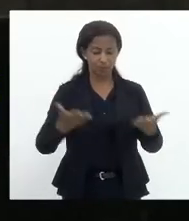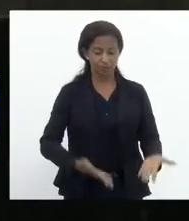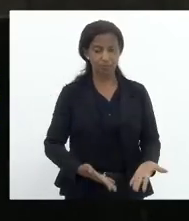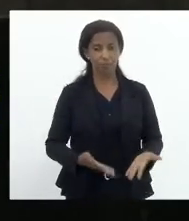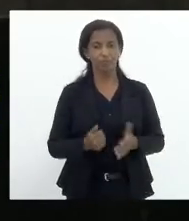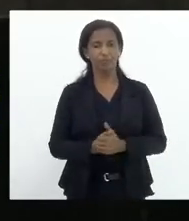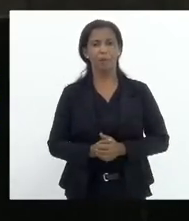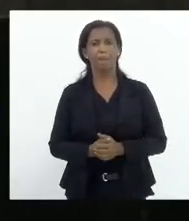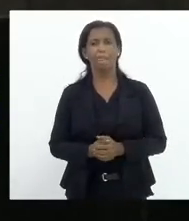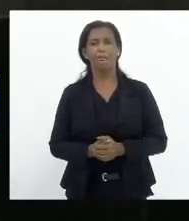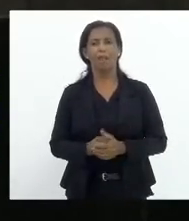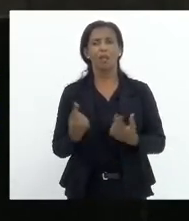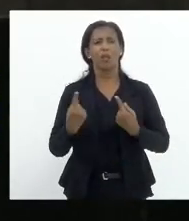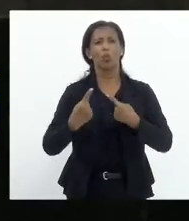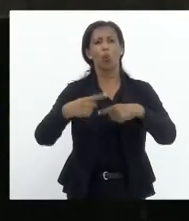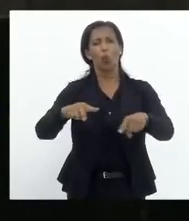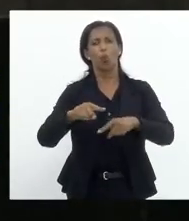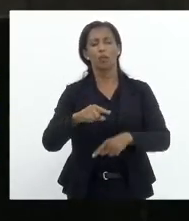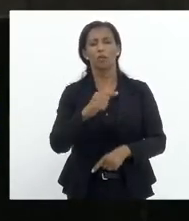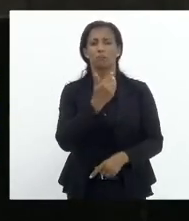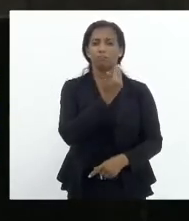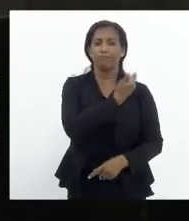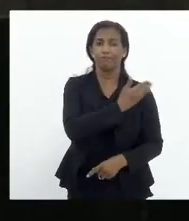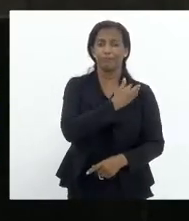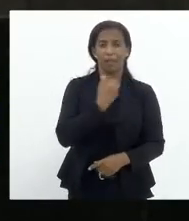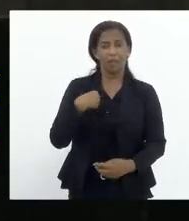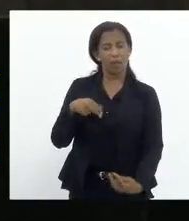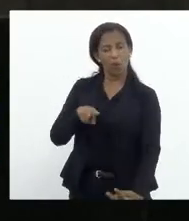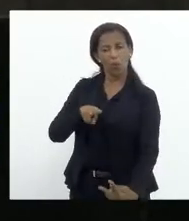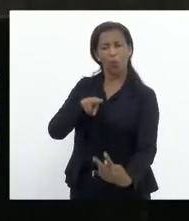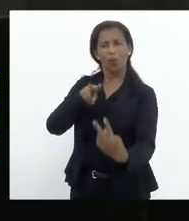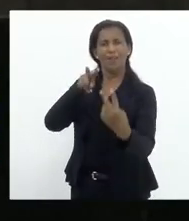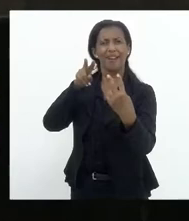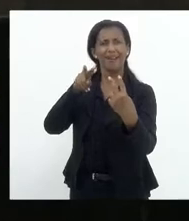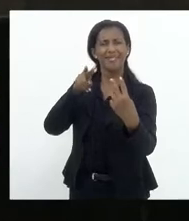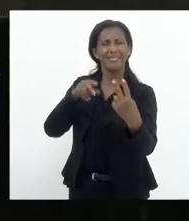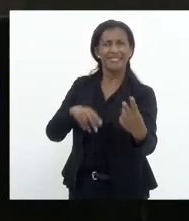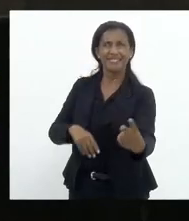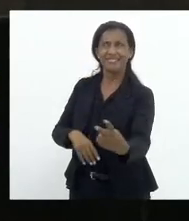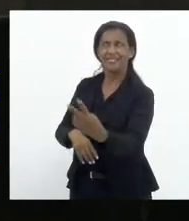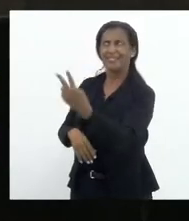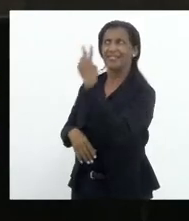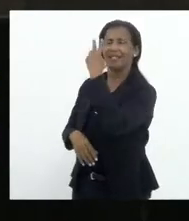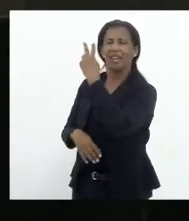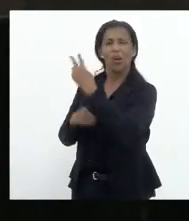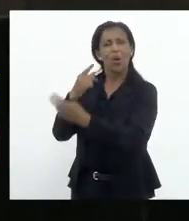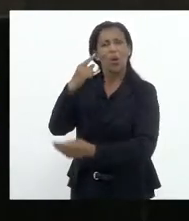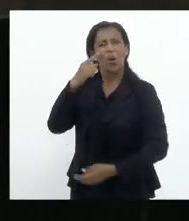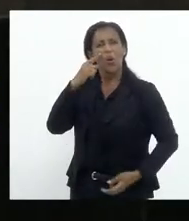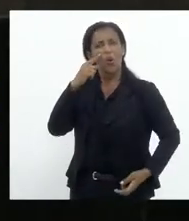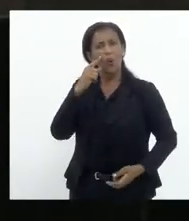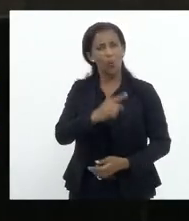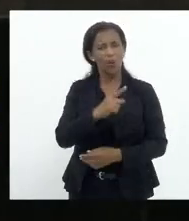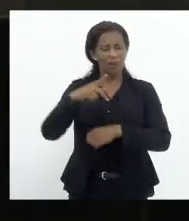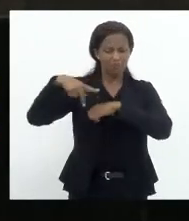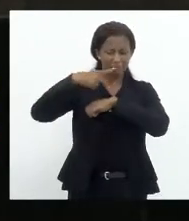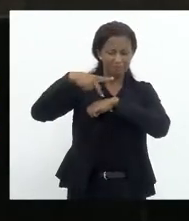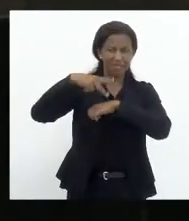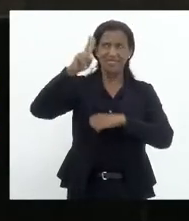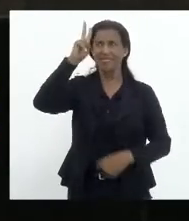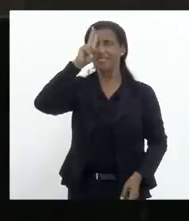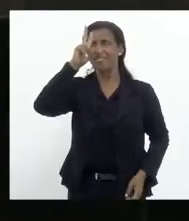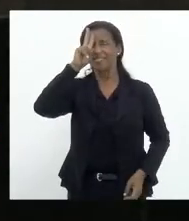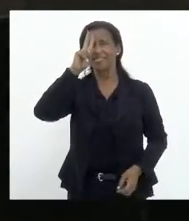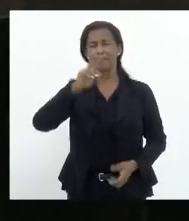de enfrentar o racismo estrutural é a necessidade de olhar para o passado olhar para o nosso histórico de país o que a